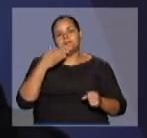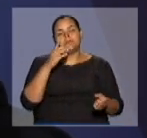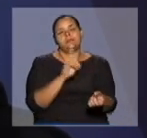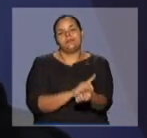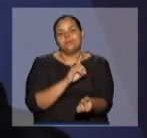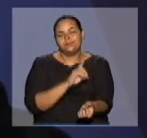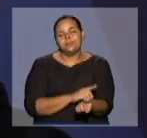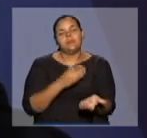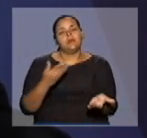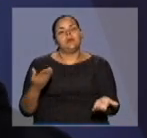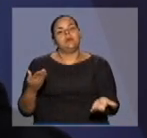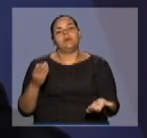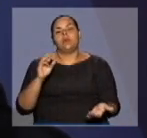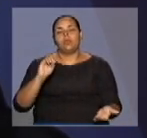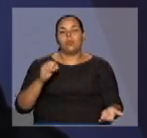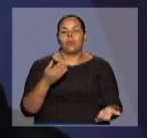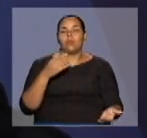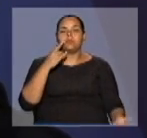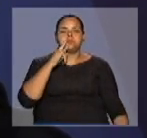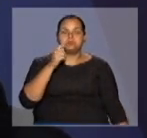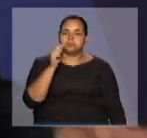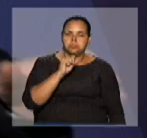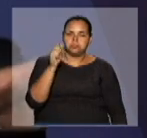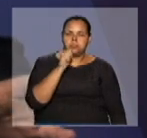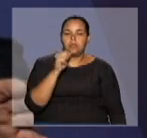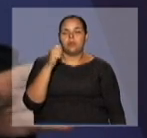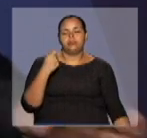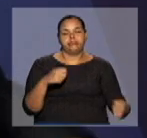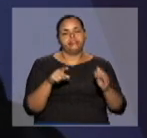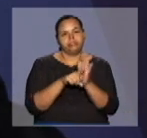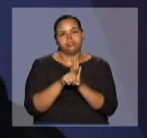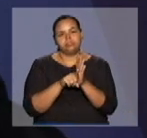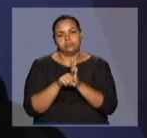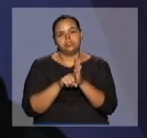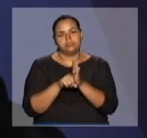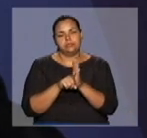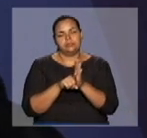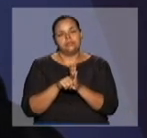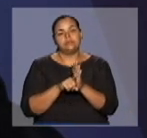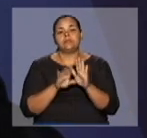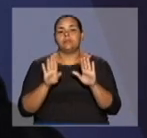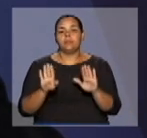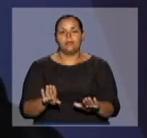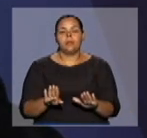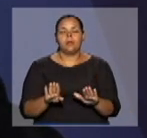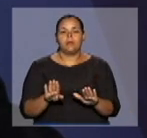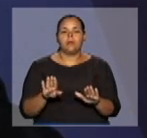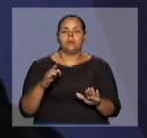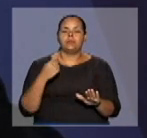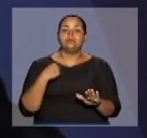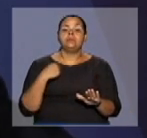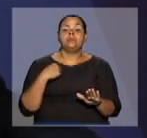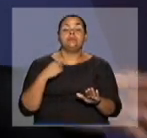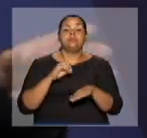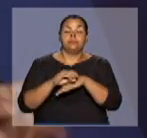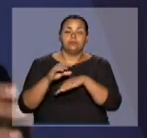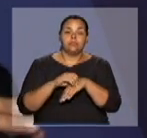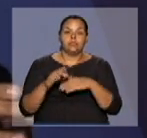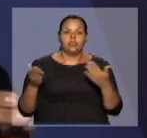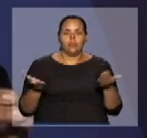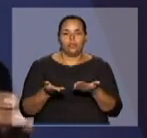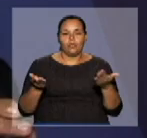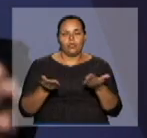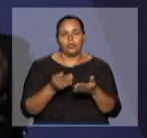Diabetes, ingestão de álcool, isso precisa ser analisado, uhum, né? Mas eu colocaria o seguinte,